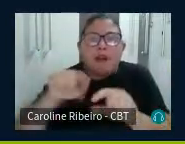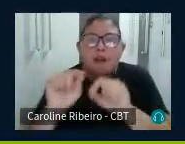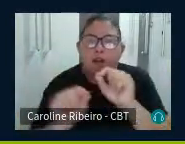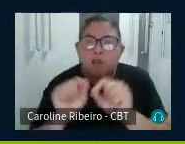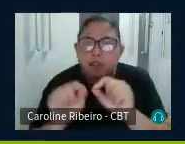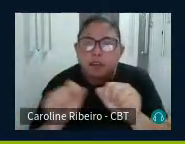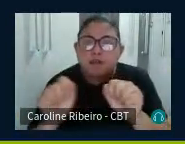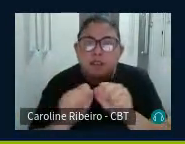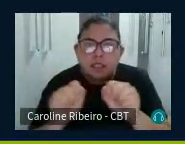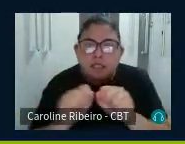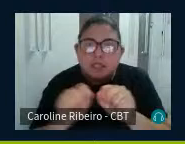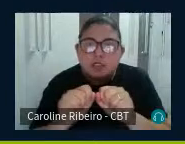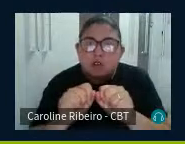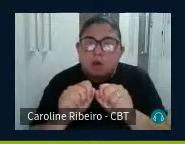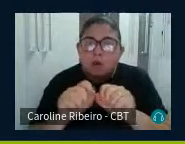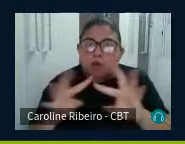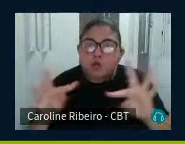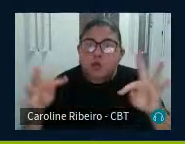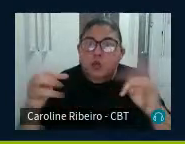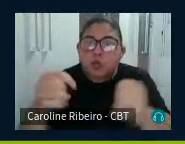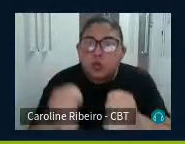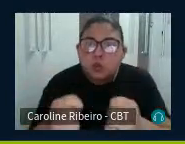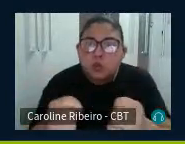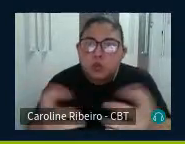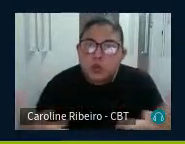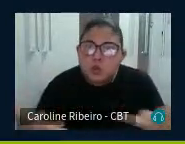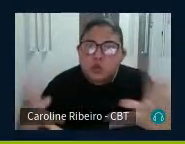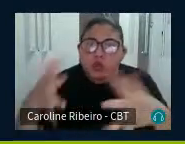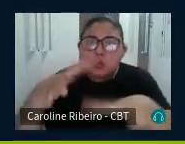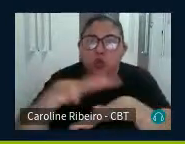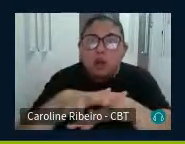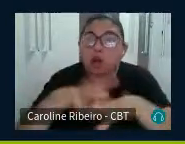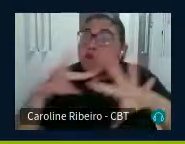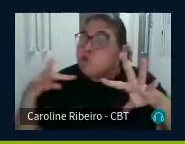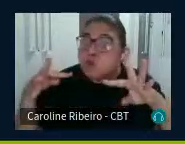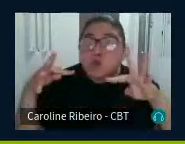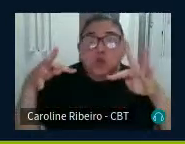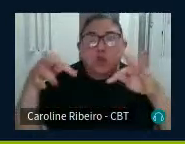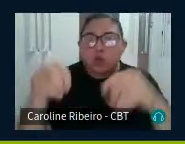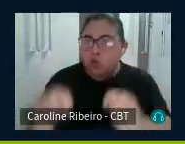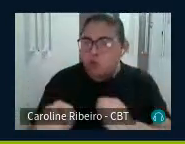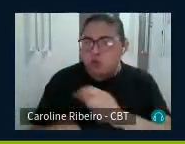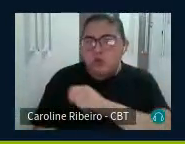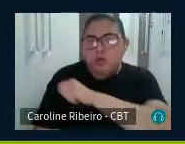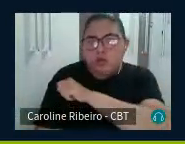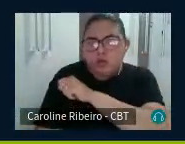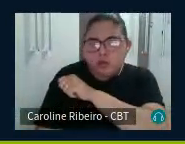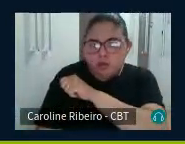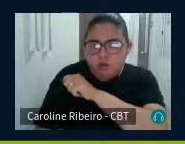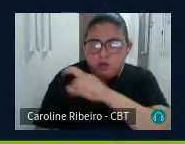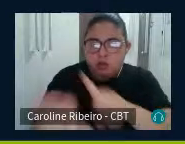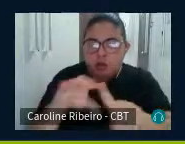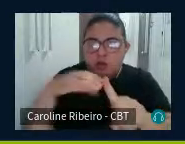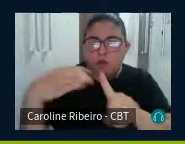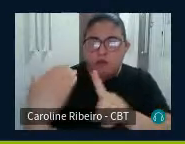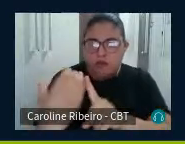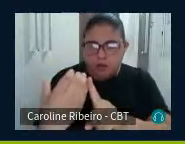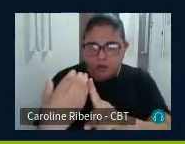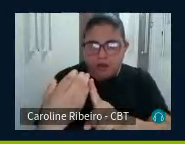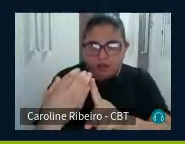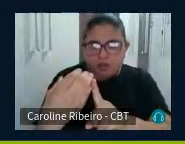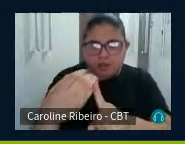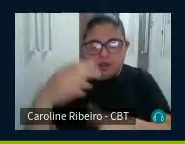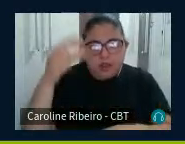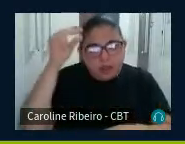acolher, atender, inserir 100% daqueles que fazem parte da comunidade acadêmica. E